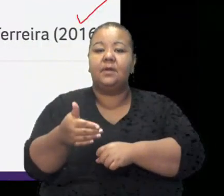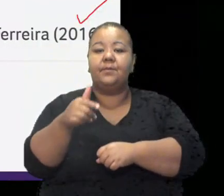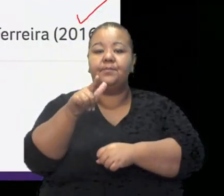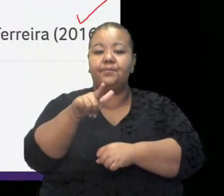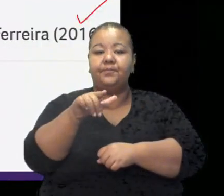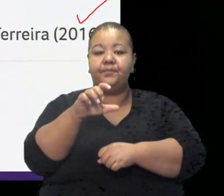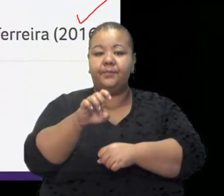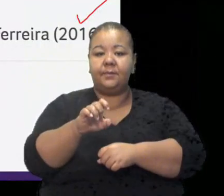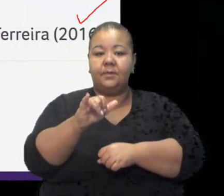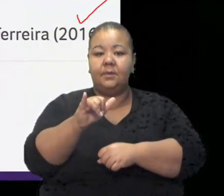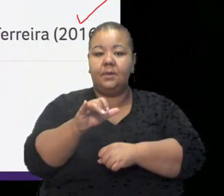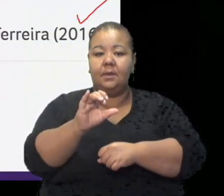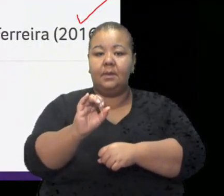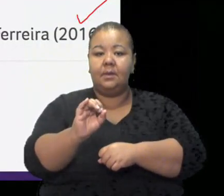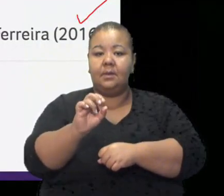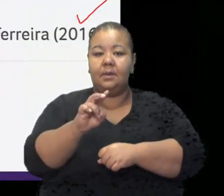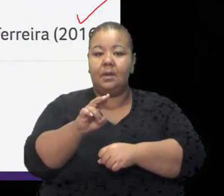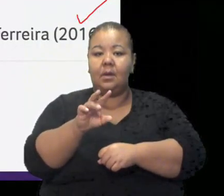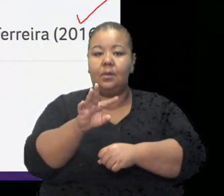vai determinar